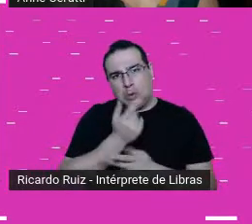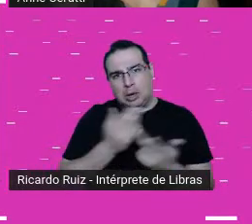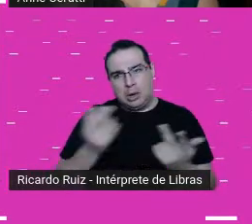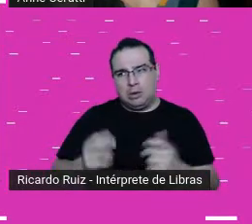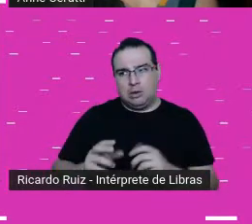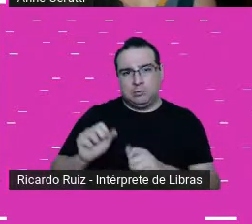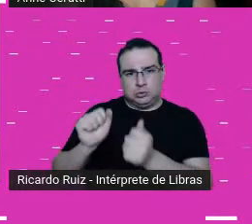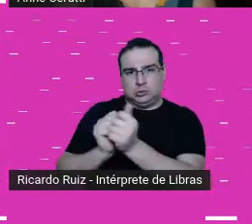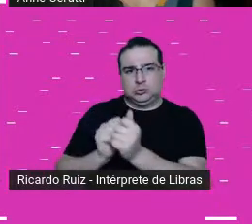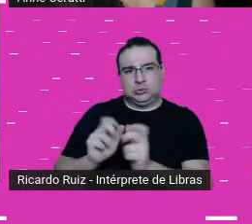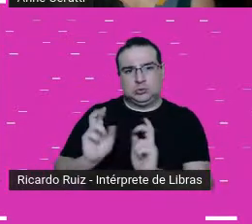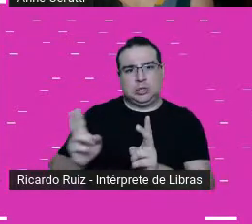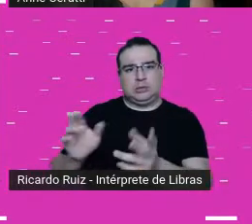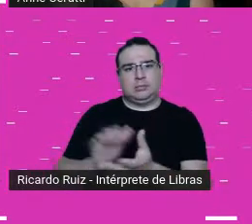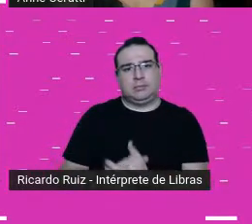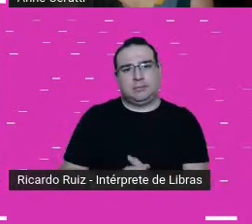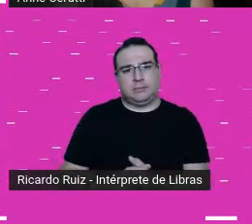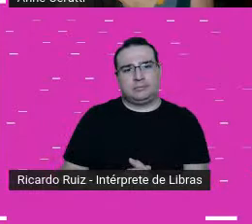ali,